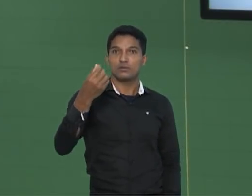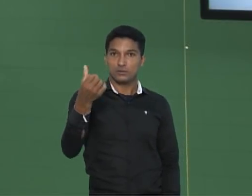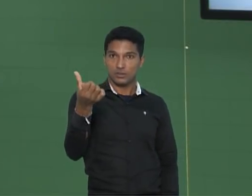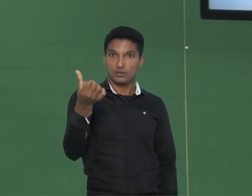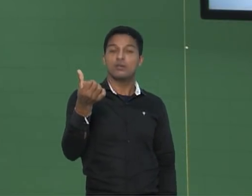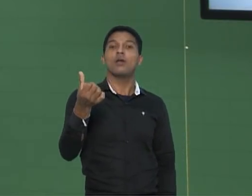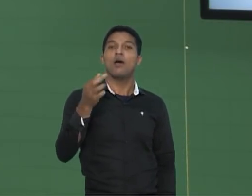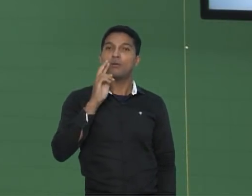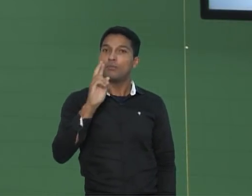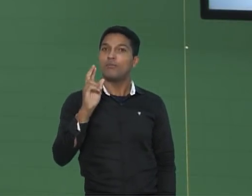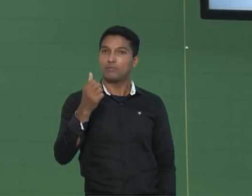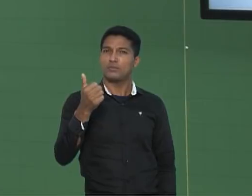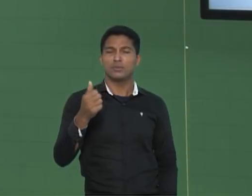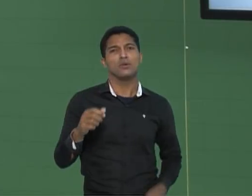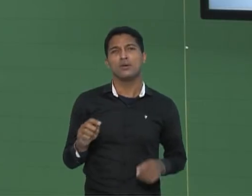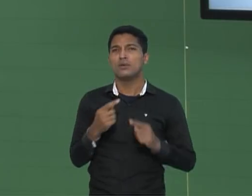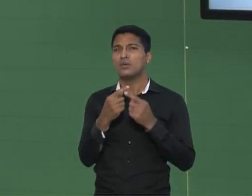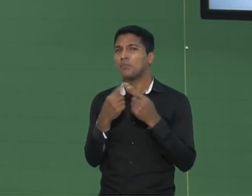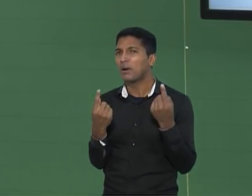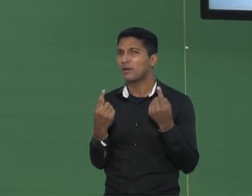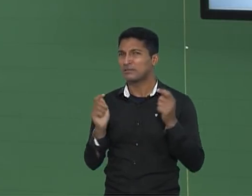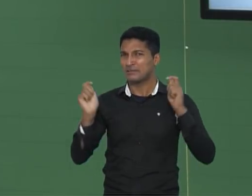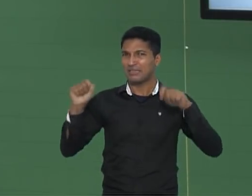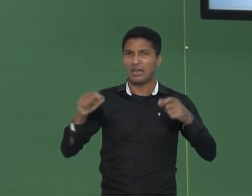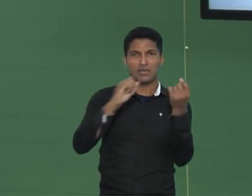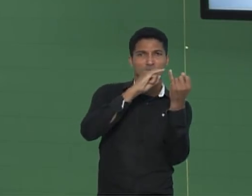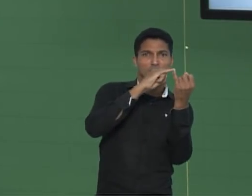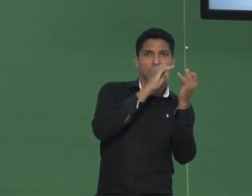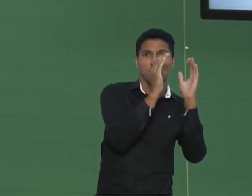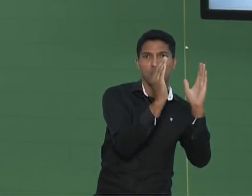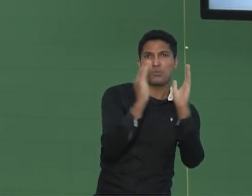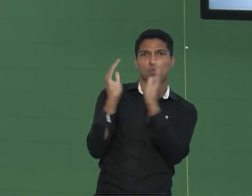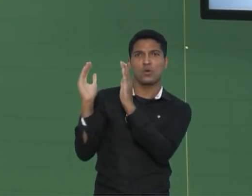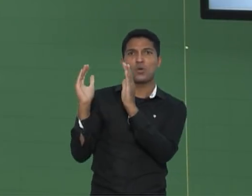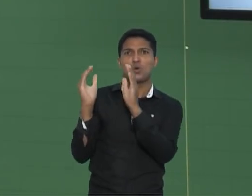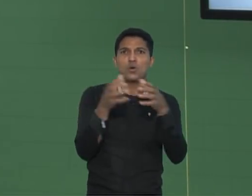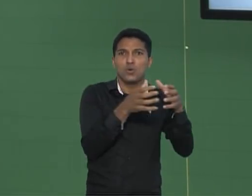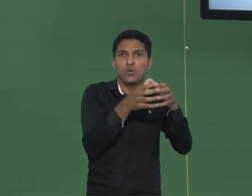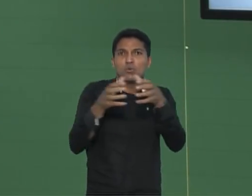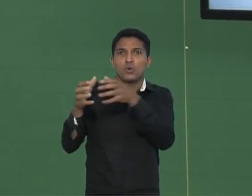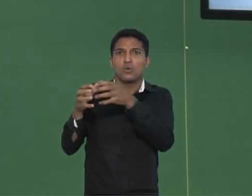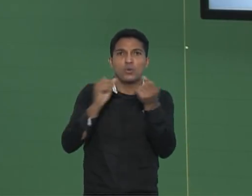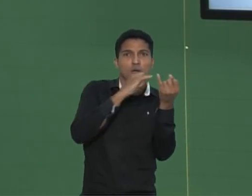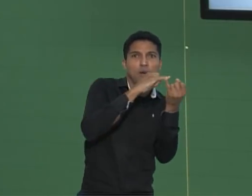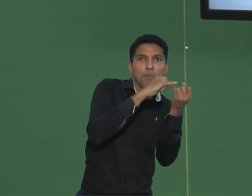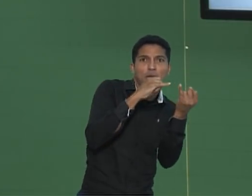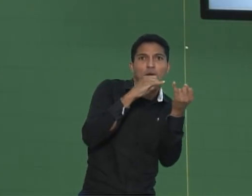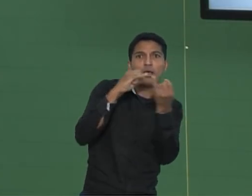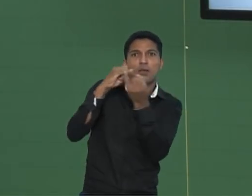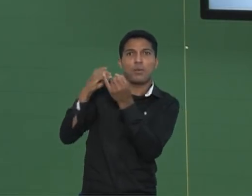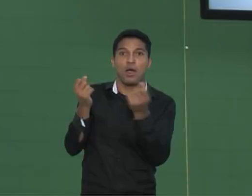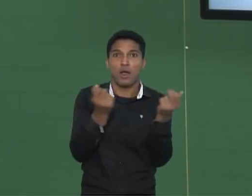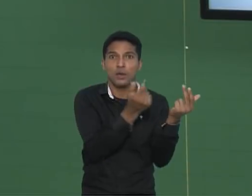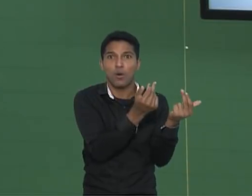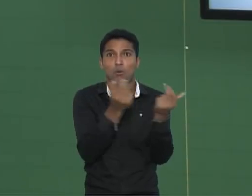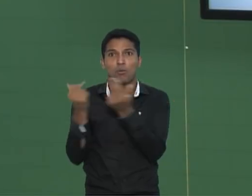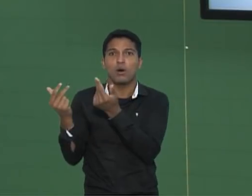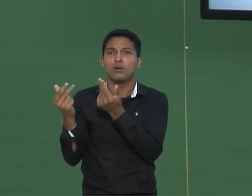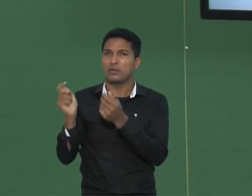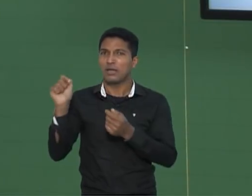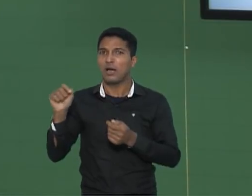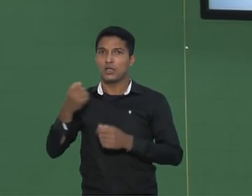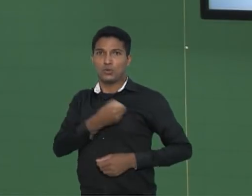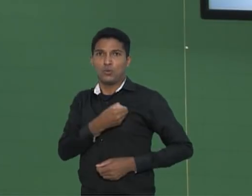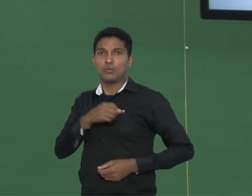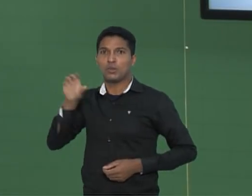Bom, será que tem como a gente juntar os termos semelhantes? Sempre, né? Sempre pense assim, quando tiver termos semelhantes, eu vou